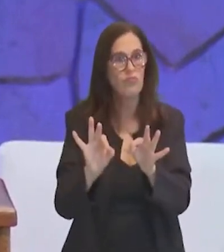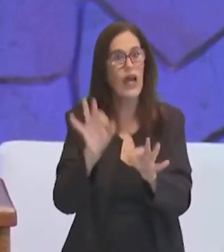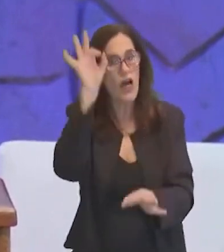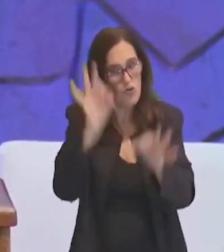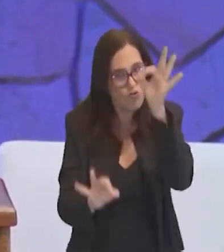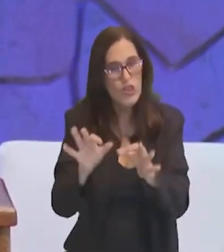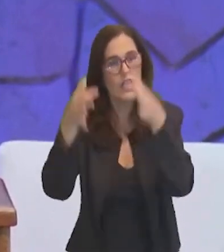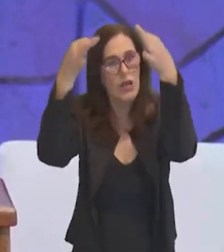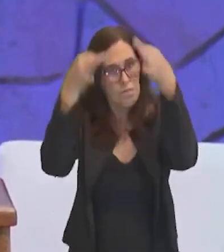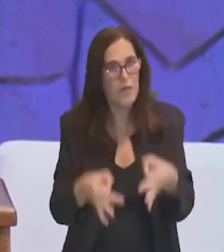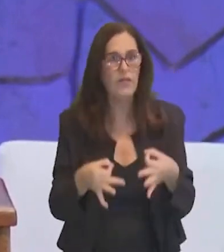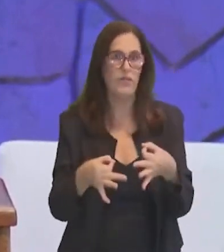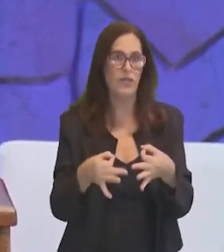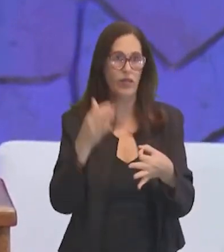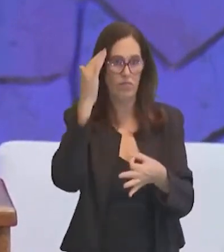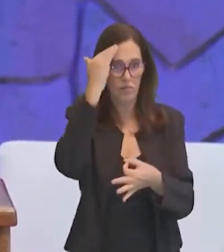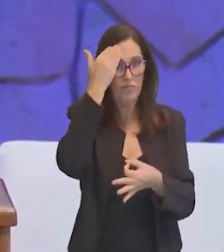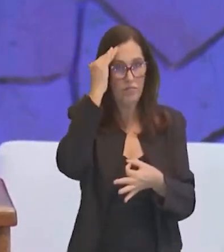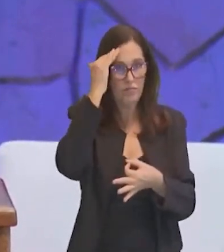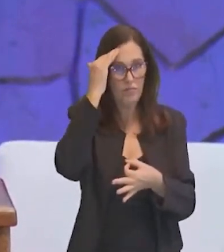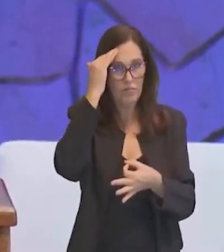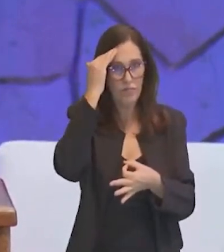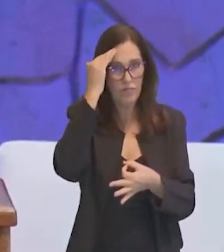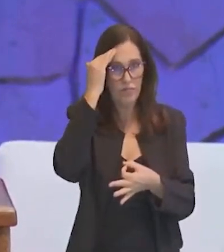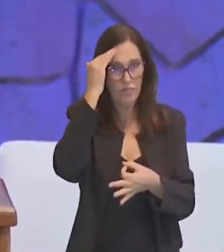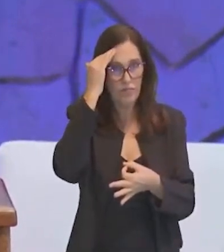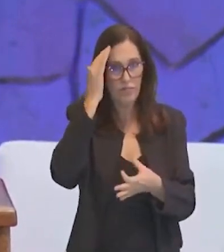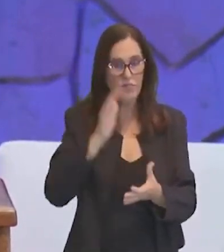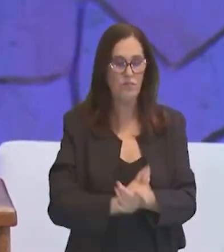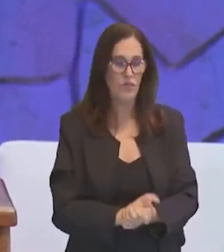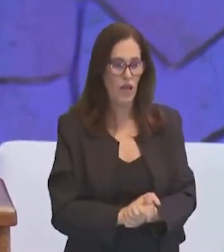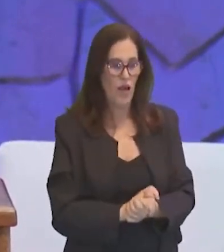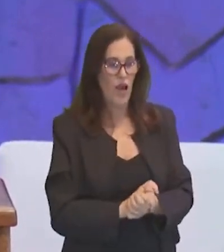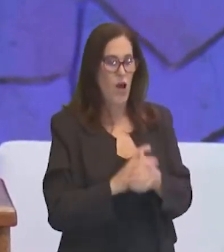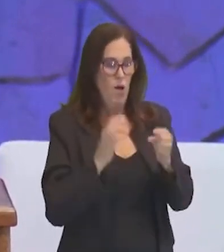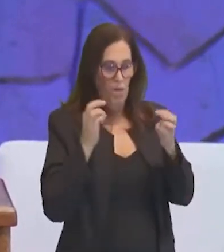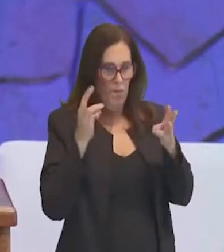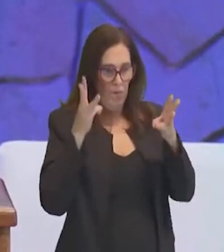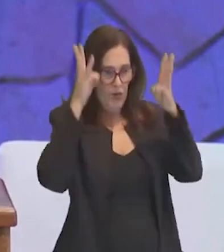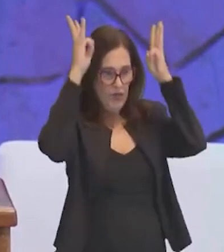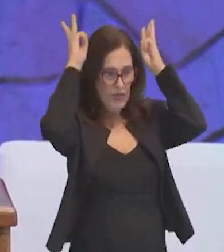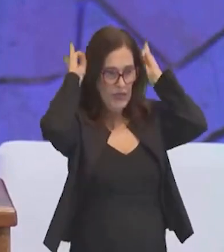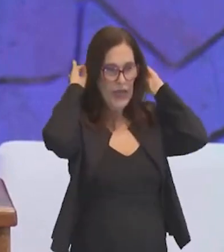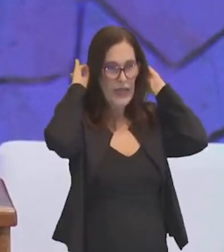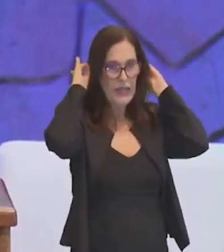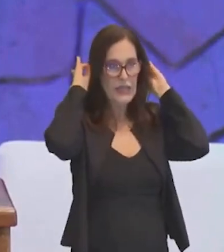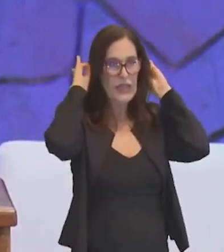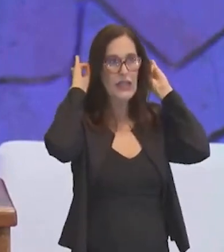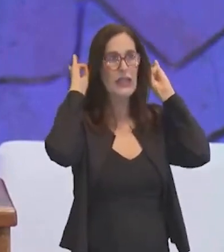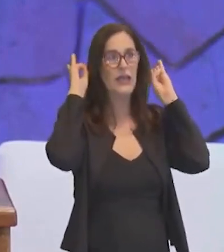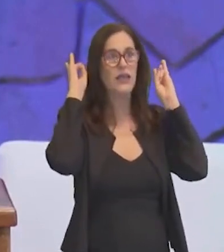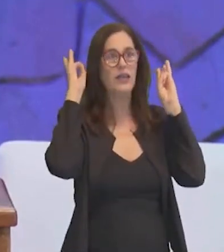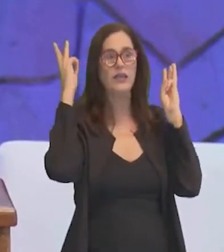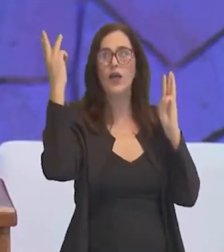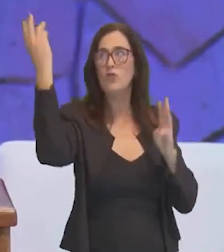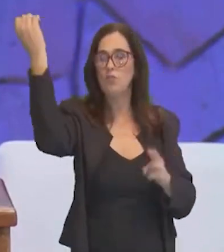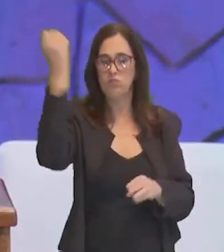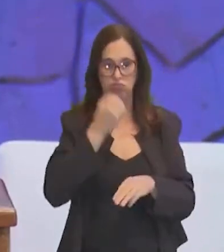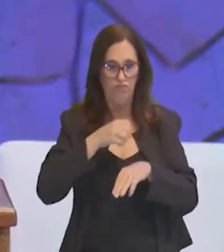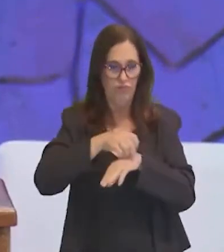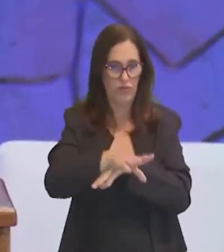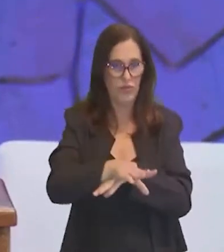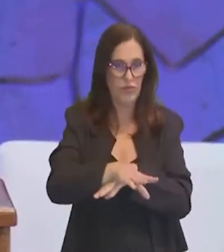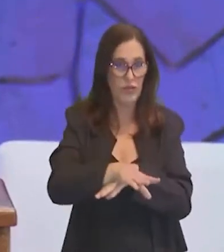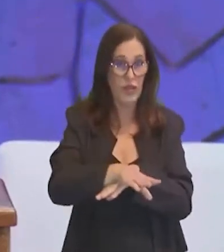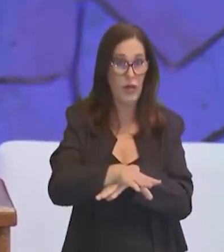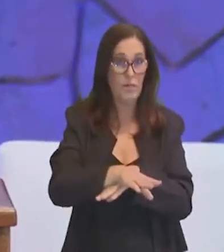A colocação inicial é que Moisés estava ali dedicado a falar não com aquelas pessoas que nunca tinham ouvido